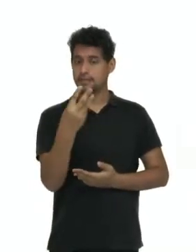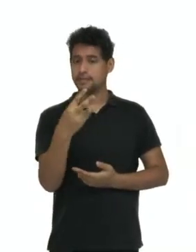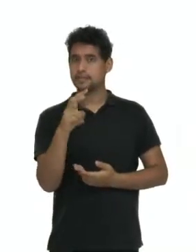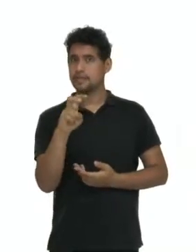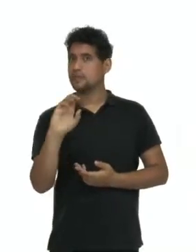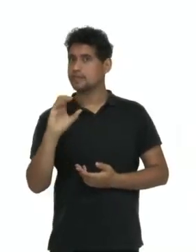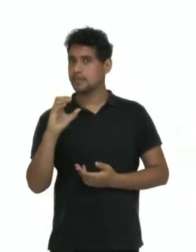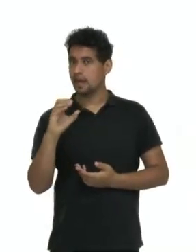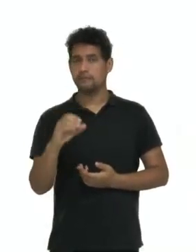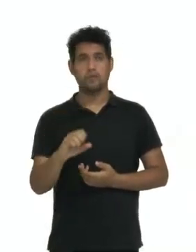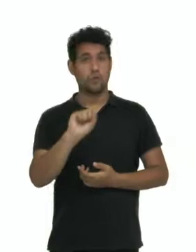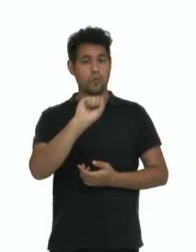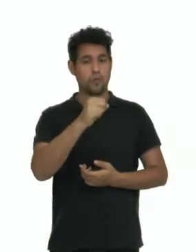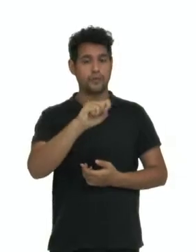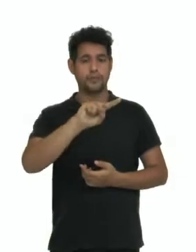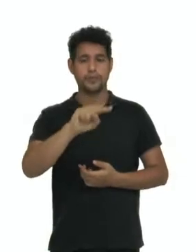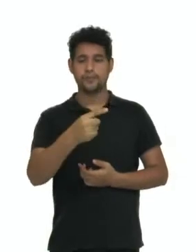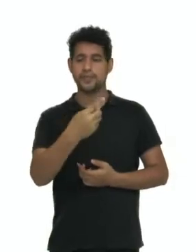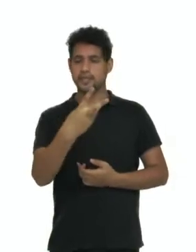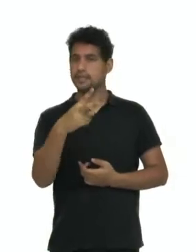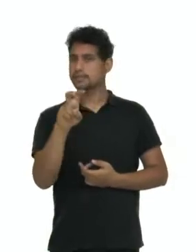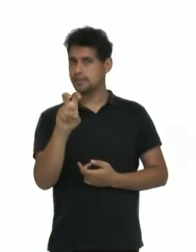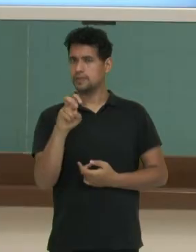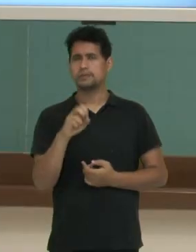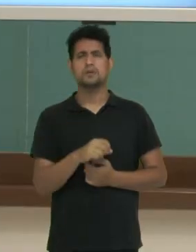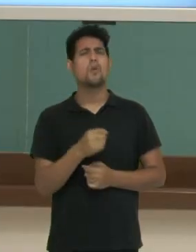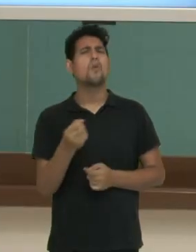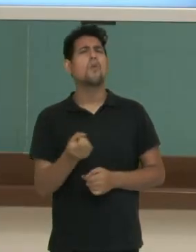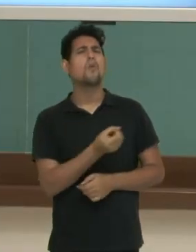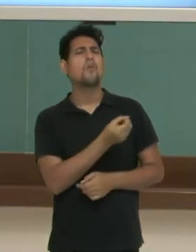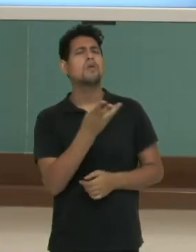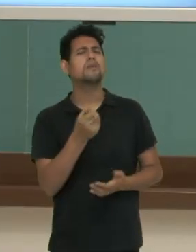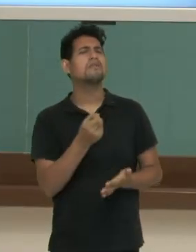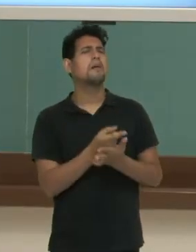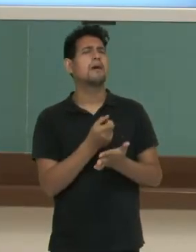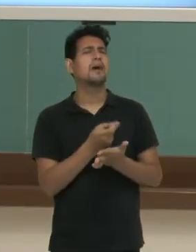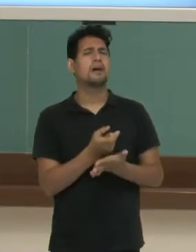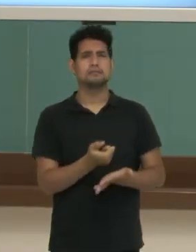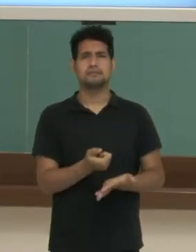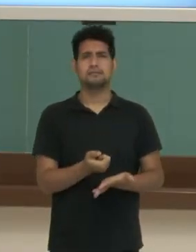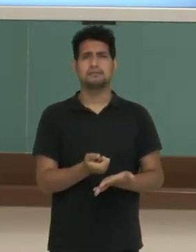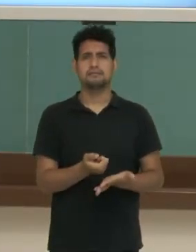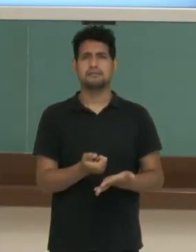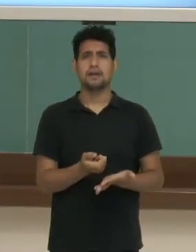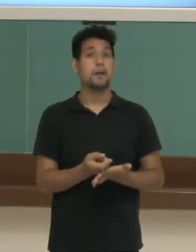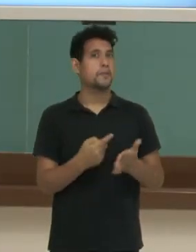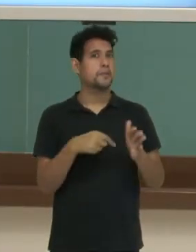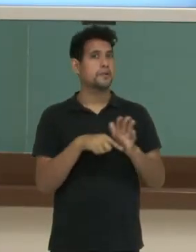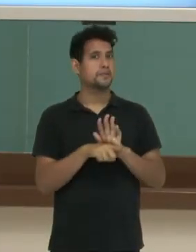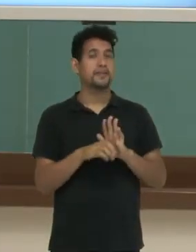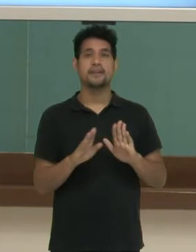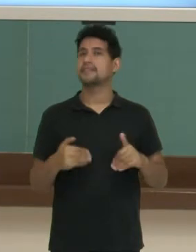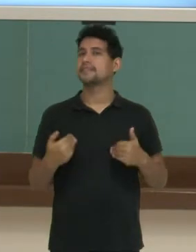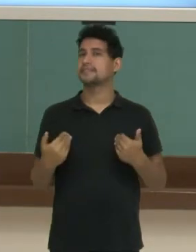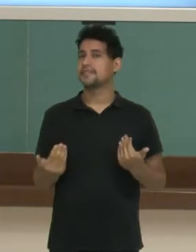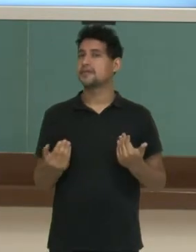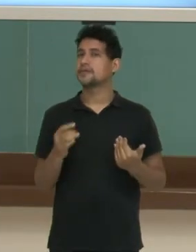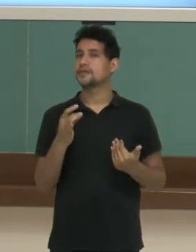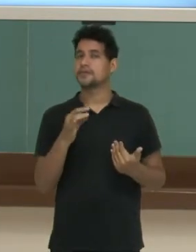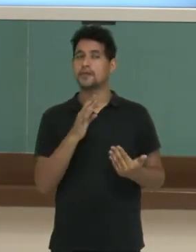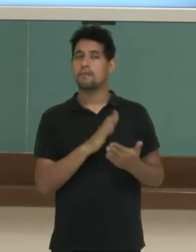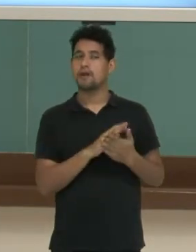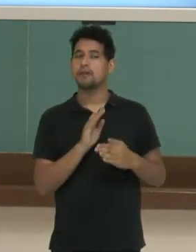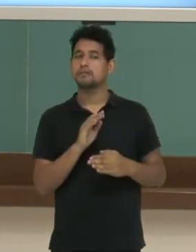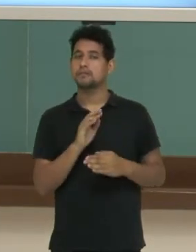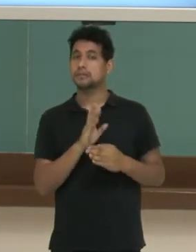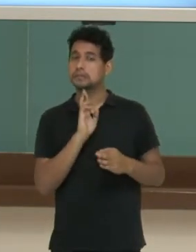8,35 cada. Olha lá, hein? Quanto que ele vai gastar? Essa é a perguntinha, hein? Então, fica uma diquinha aí para vocês,